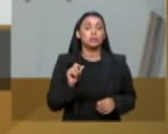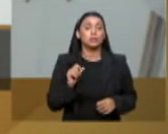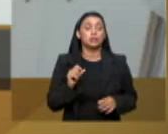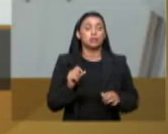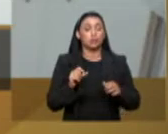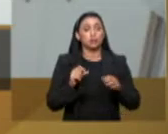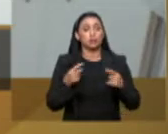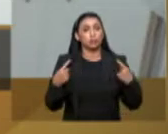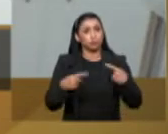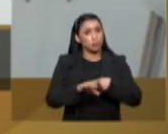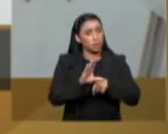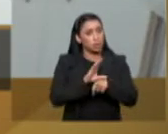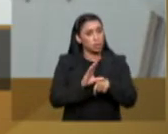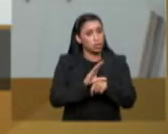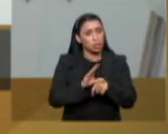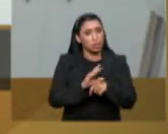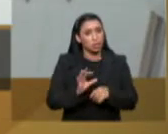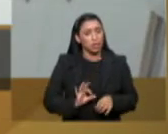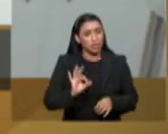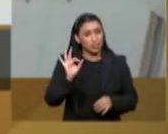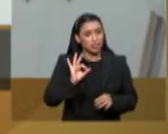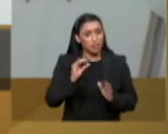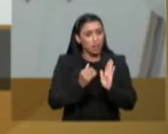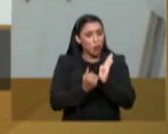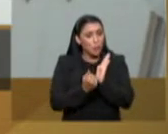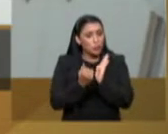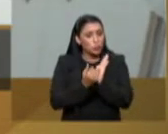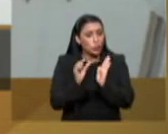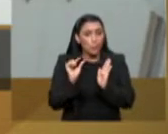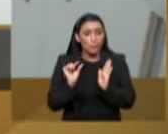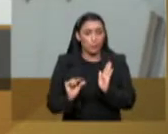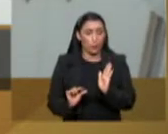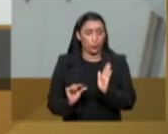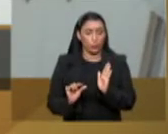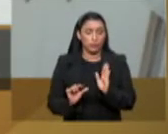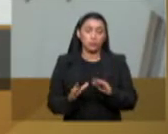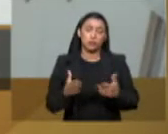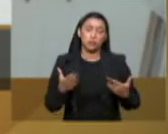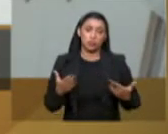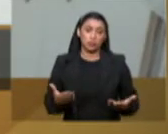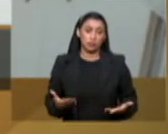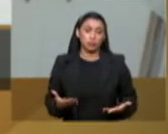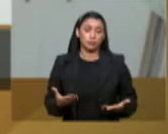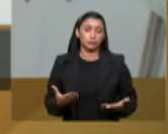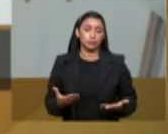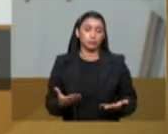alíquota, que aumentou um pouco a alíquota. Vejam